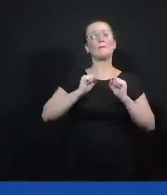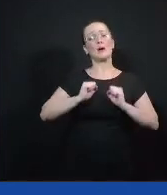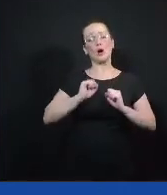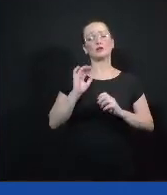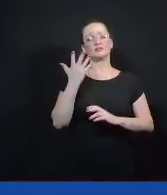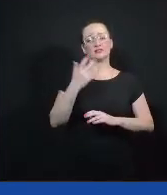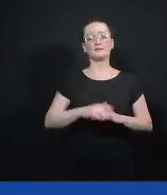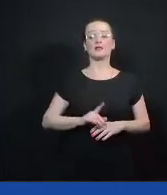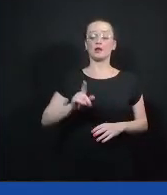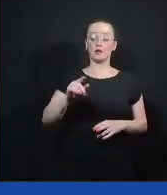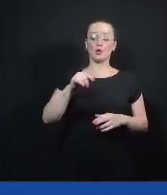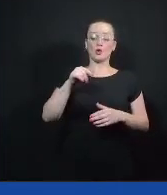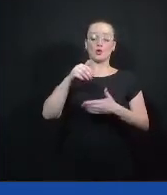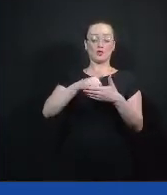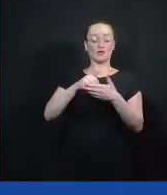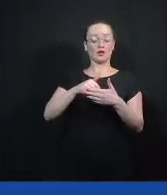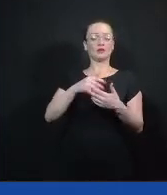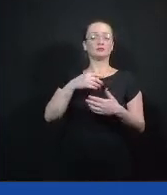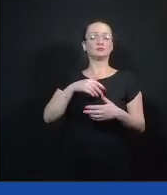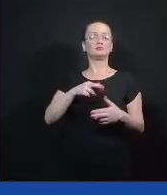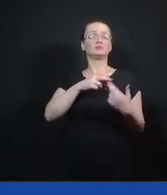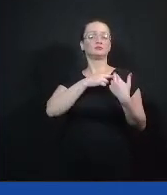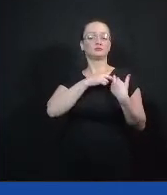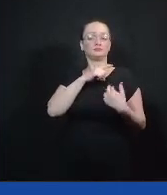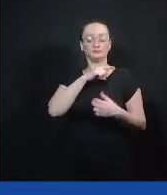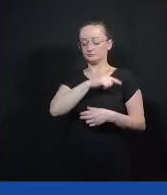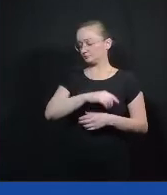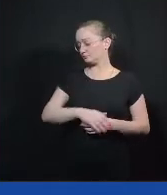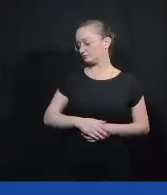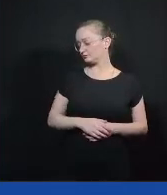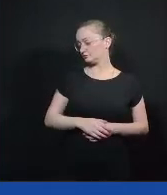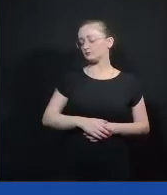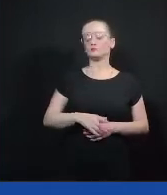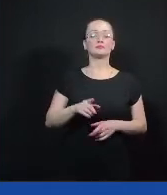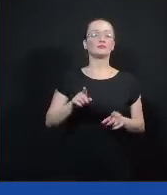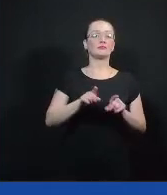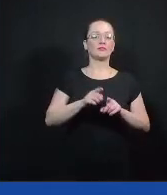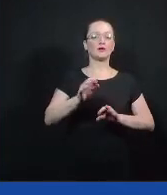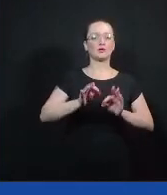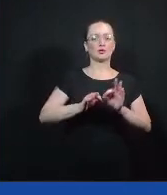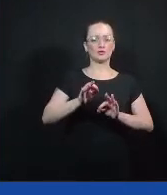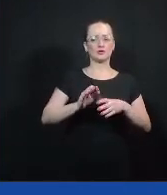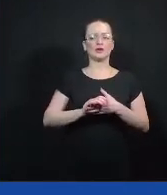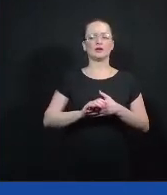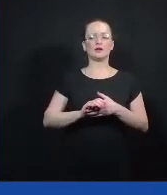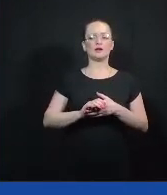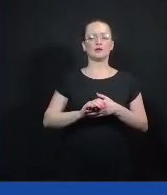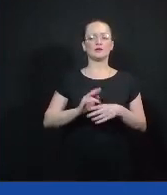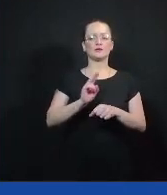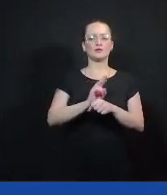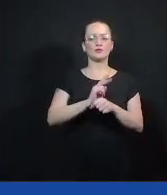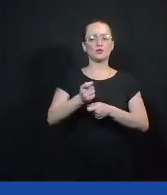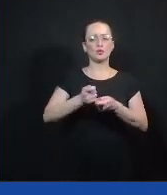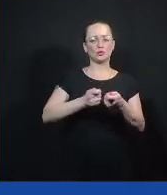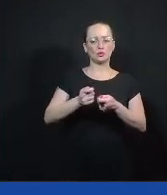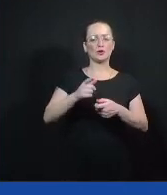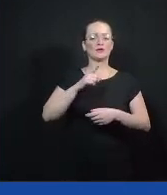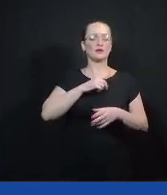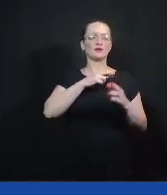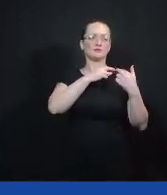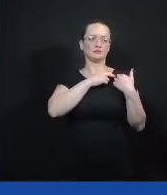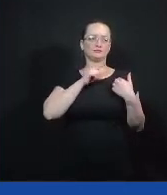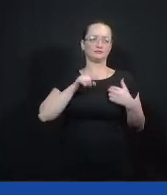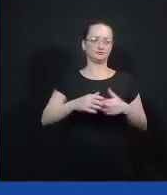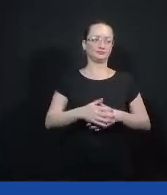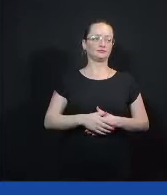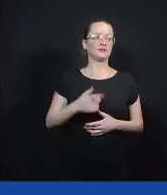eleitor tem um papel nisso, não só o eleitor, né? A justiça eleitoral, os órgãos de controle, mas o eleitor também tem um papel nesse sentido. Bom, e aí,